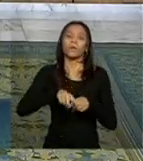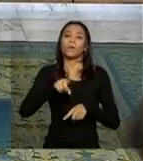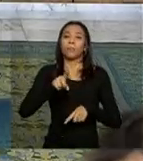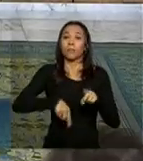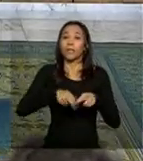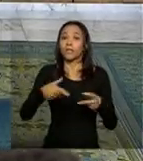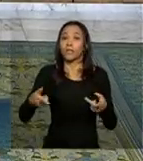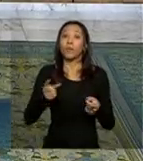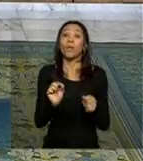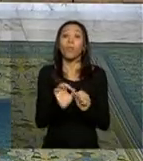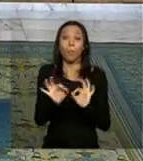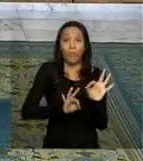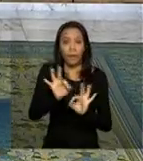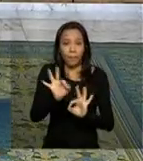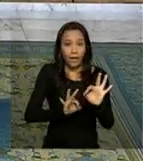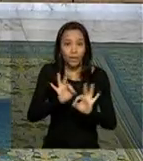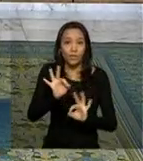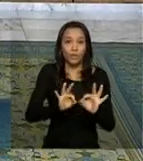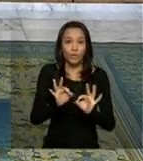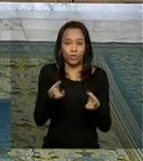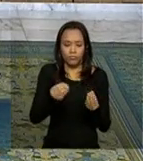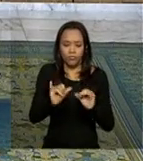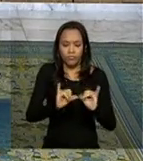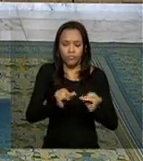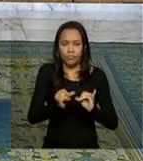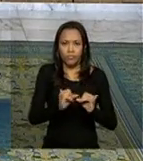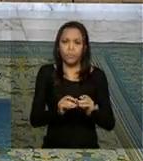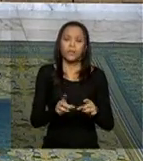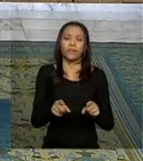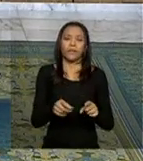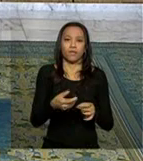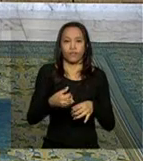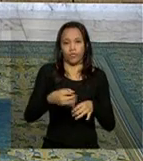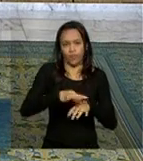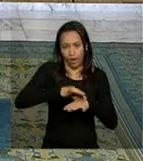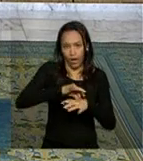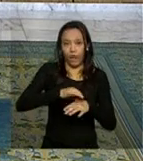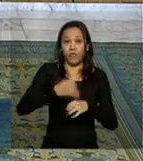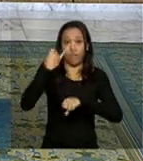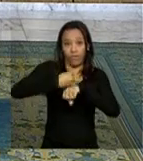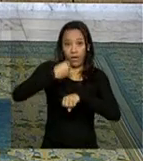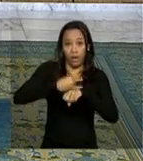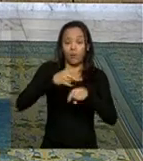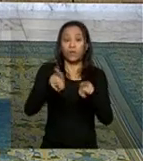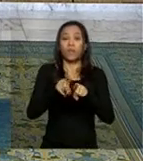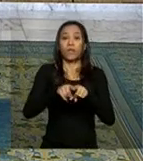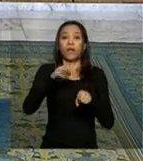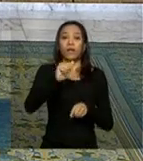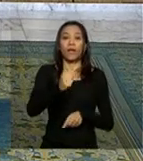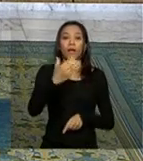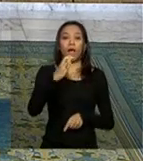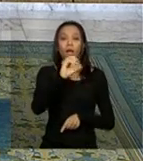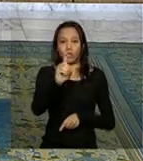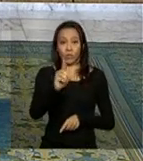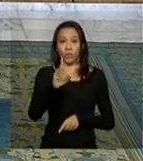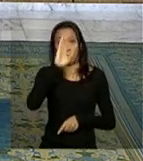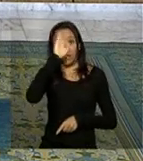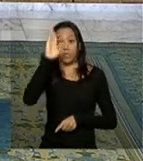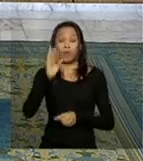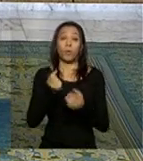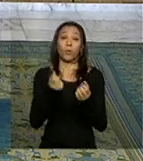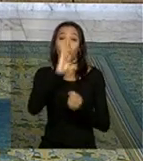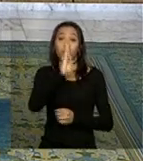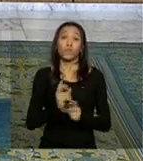manufaturados, como preparações de carnes. Ferro e aço são os principais produtos que o Brasil compra do